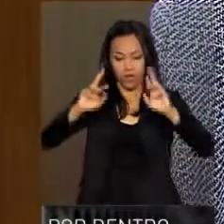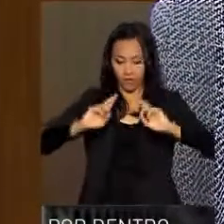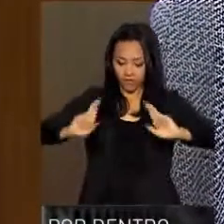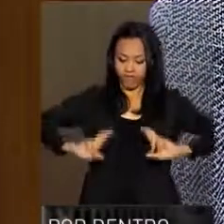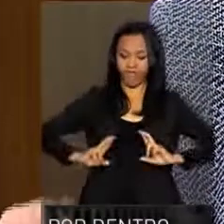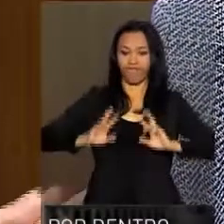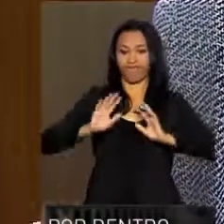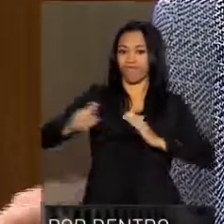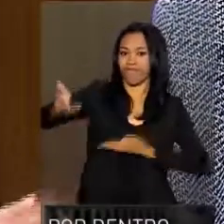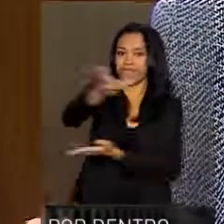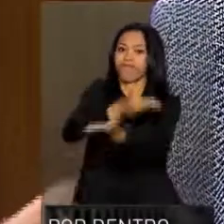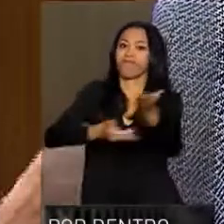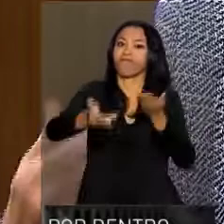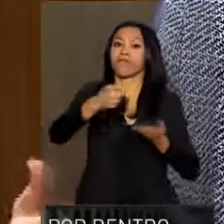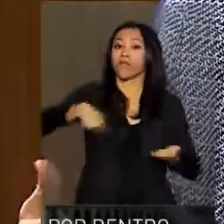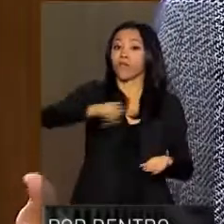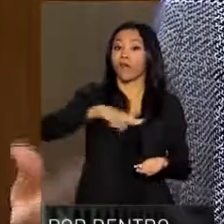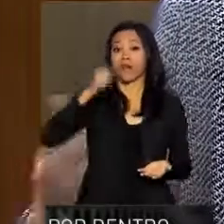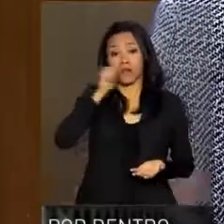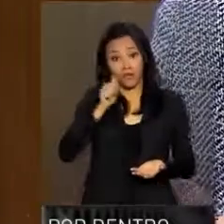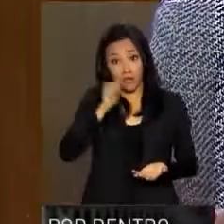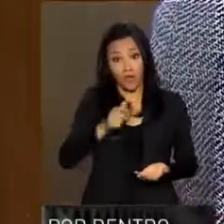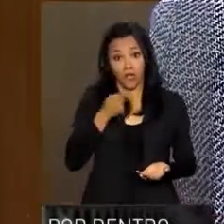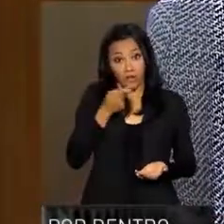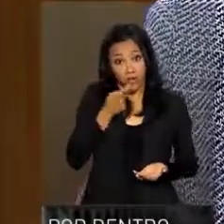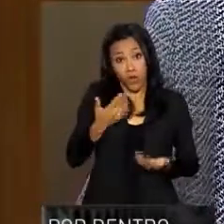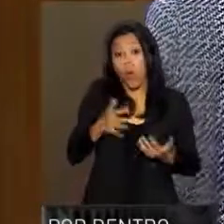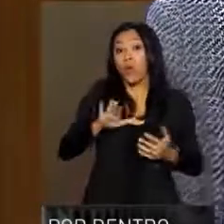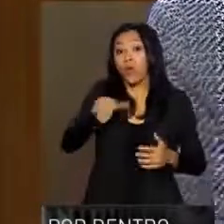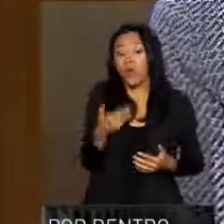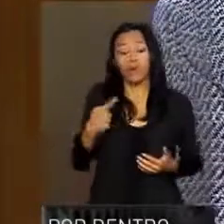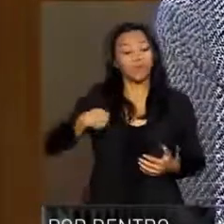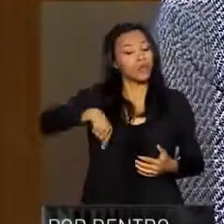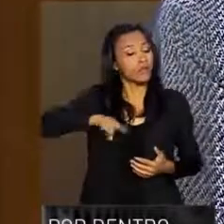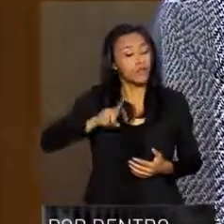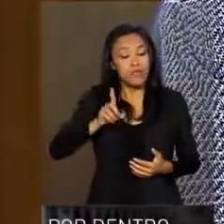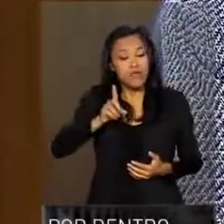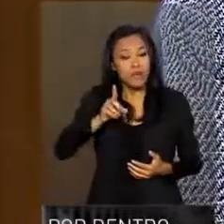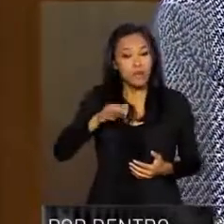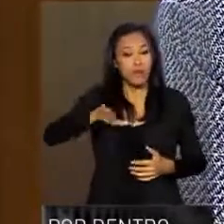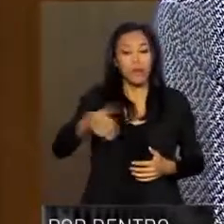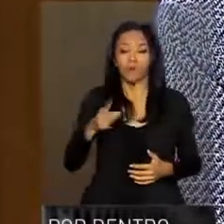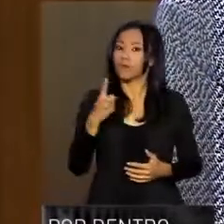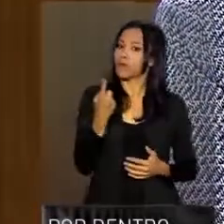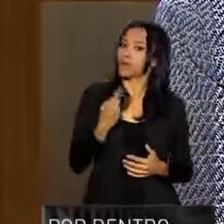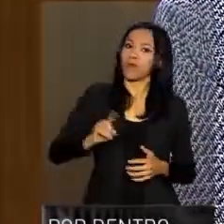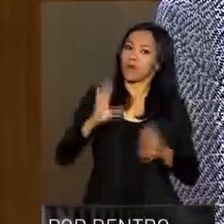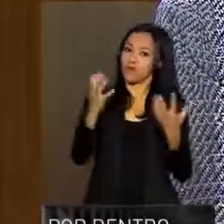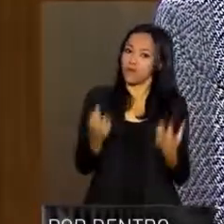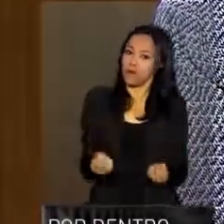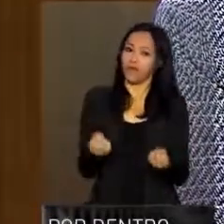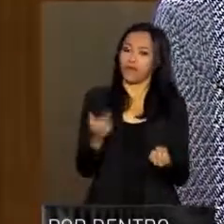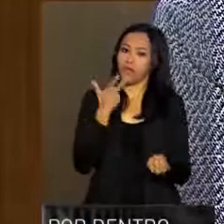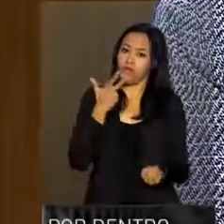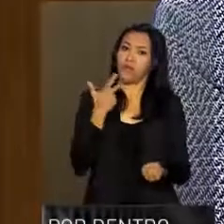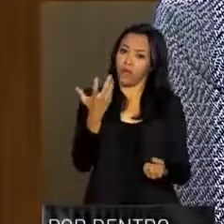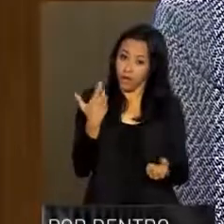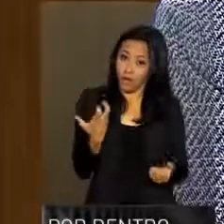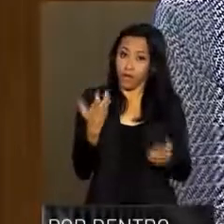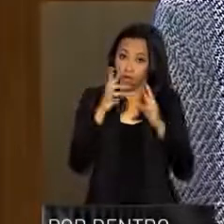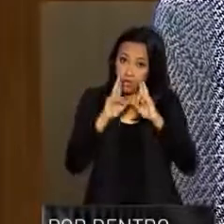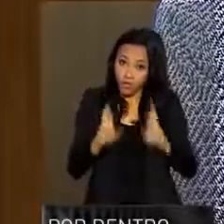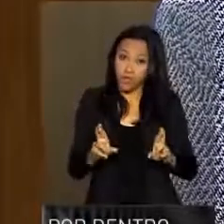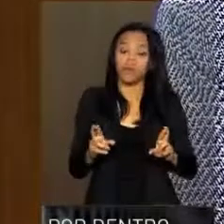é respeito que nós mulheres estamos dizendo quando não aceitamos mais isso é que nós queremos respeito nós tivemos é